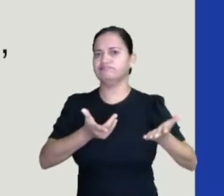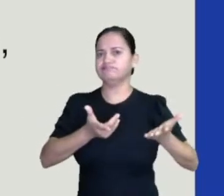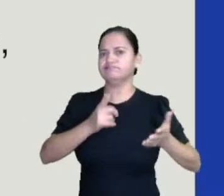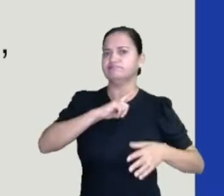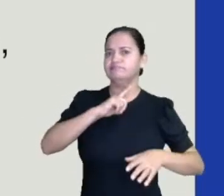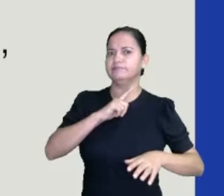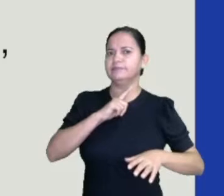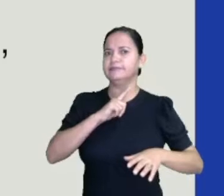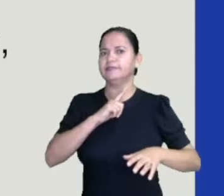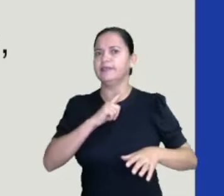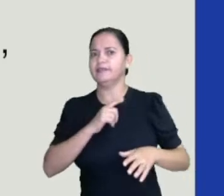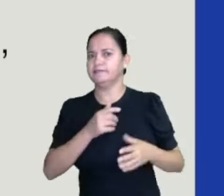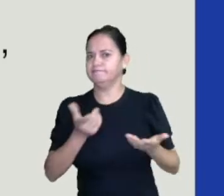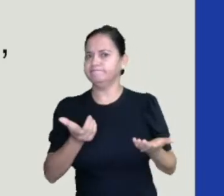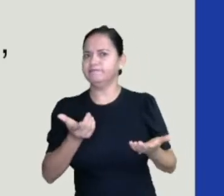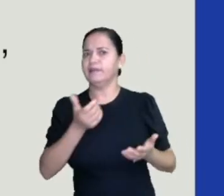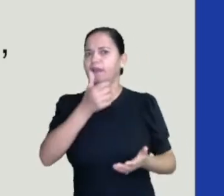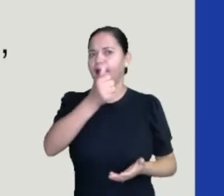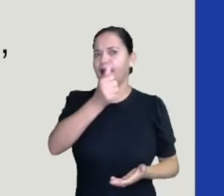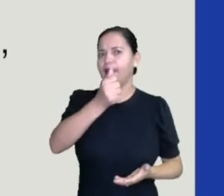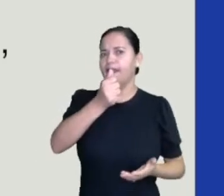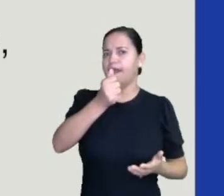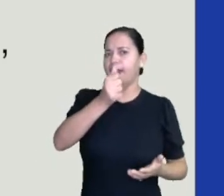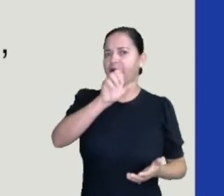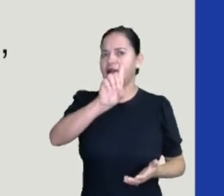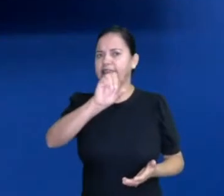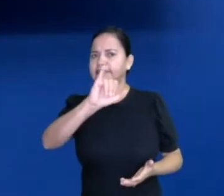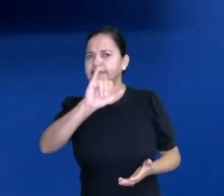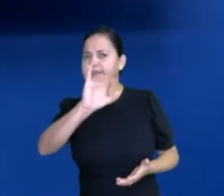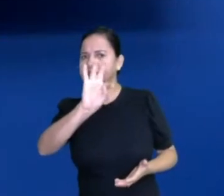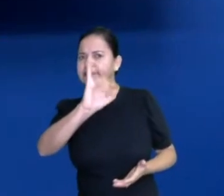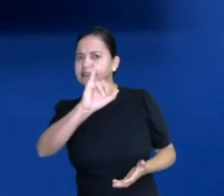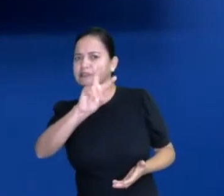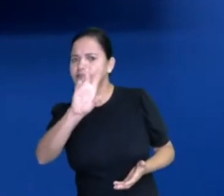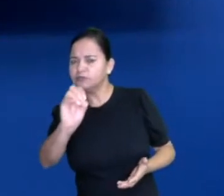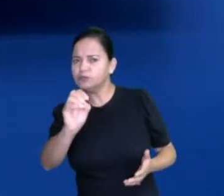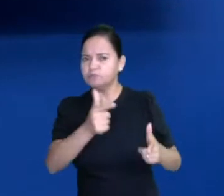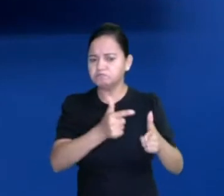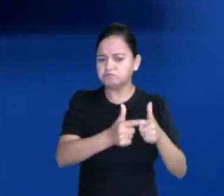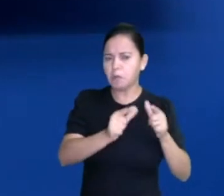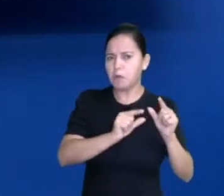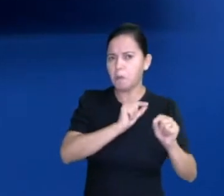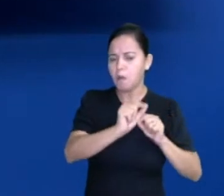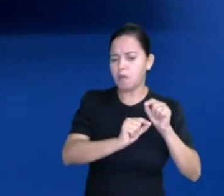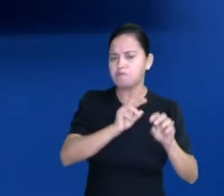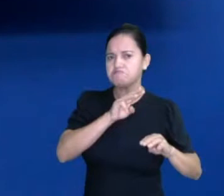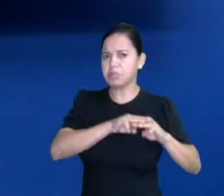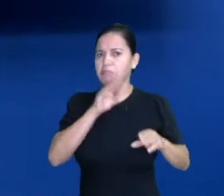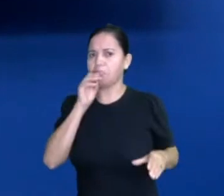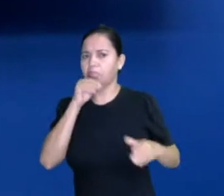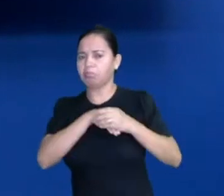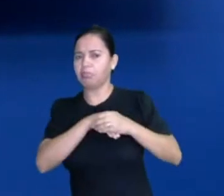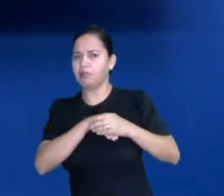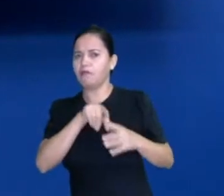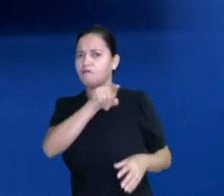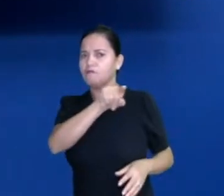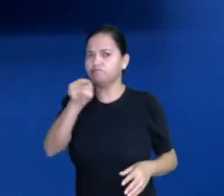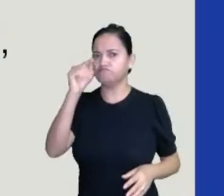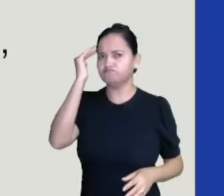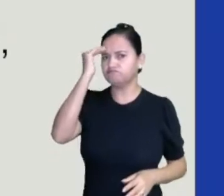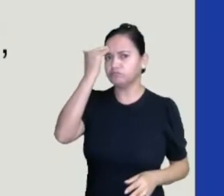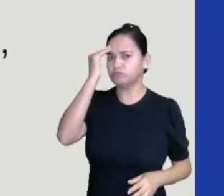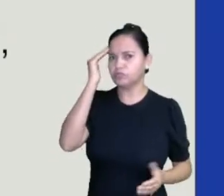campo aditivo, tá? O que é que eu espero que ao final dessa aula vocês estejam